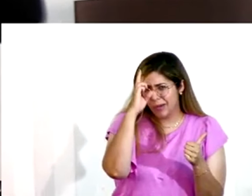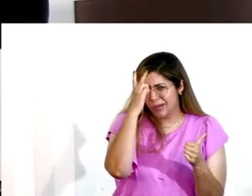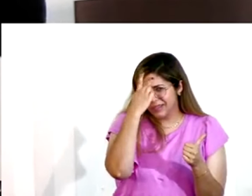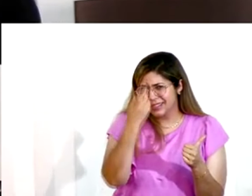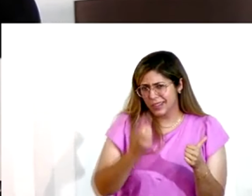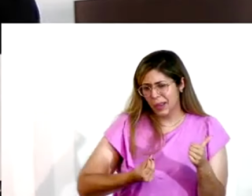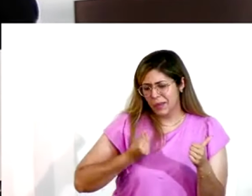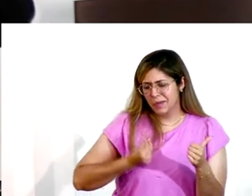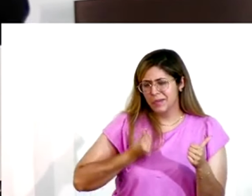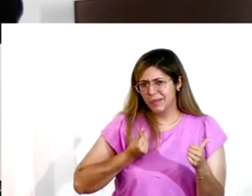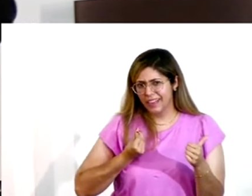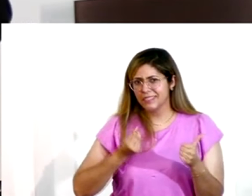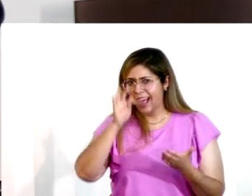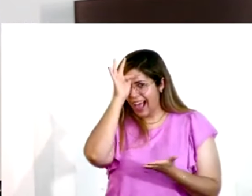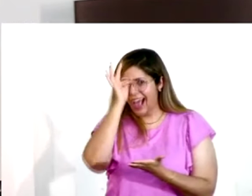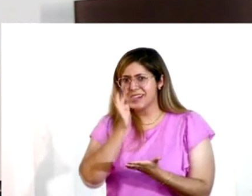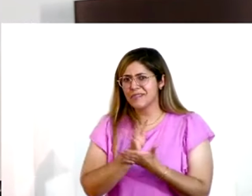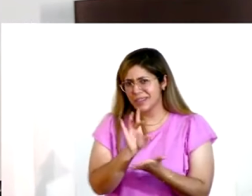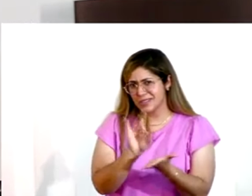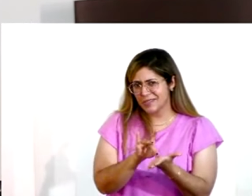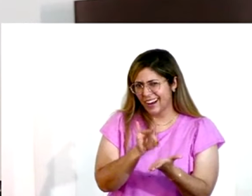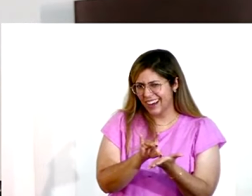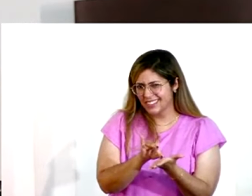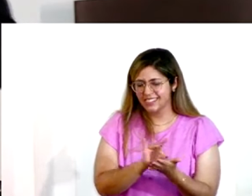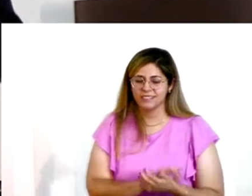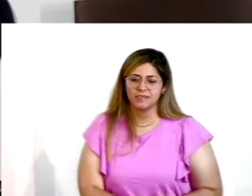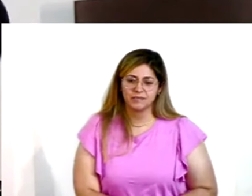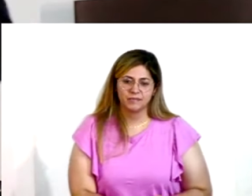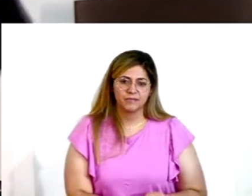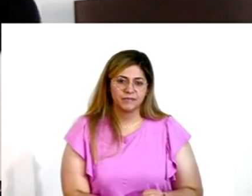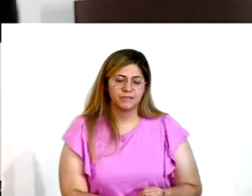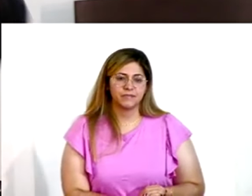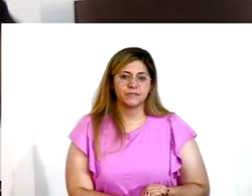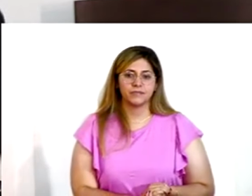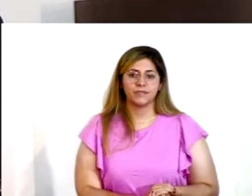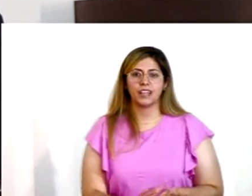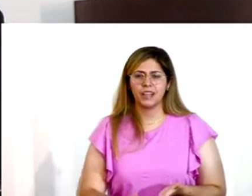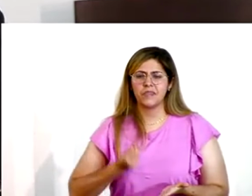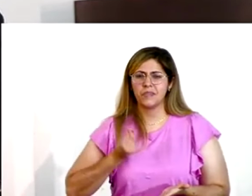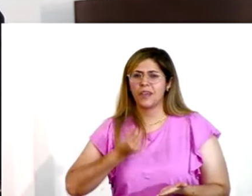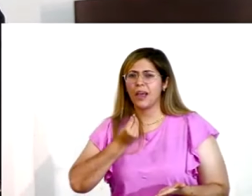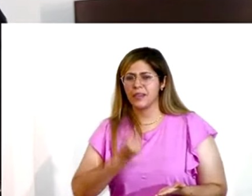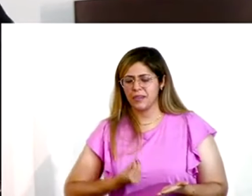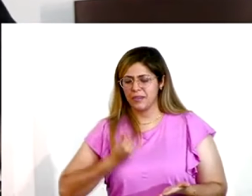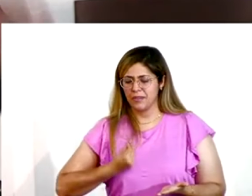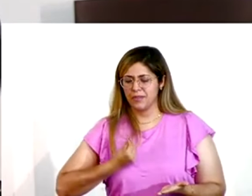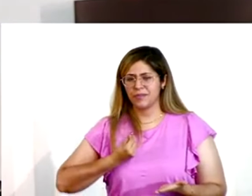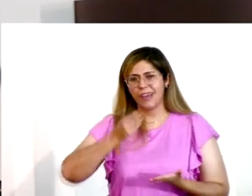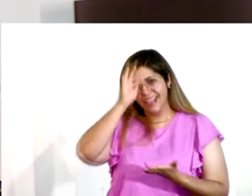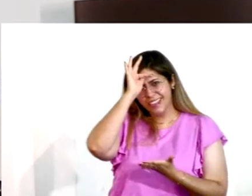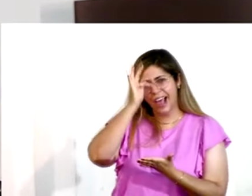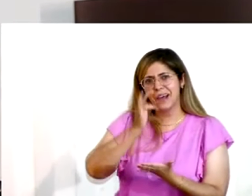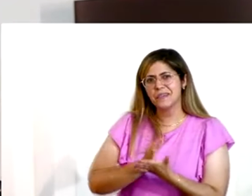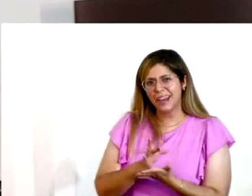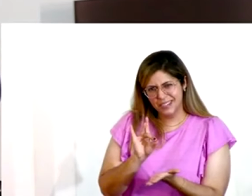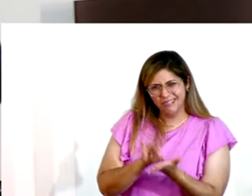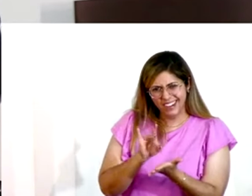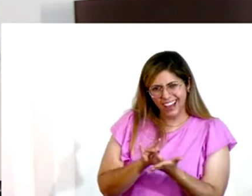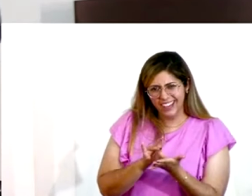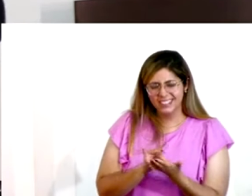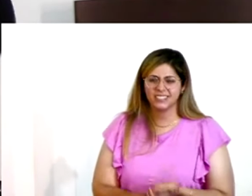a fé com Deus, para Deus, vivendo a fé no mundo. Isso é uma realidade, isso não